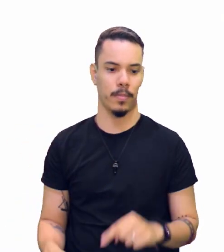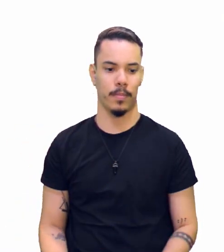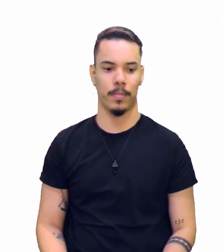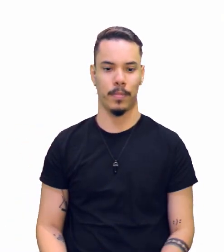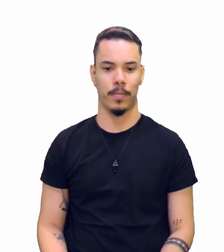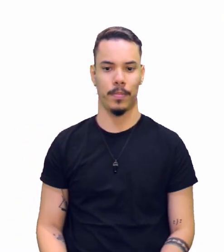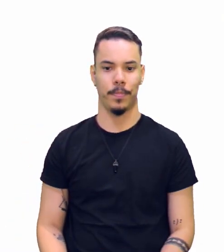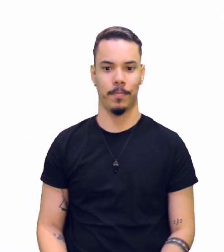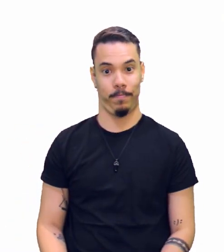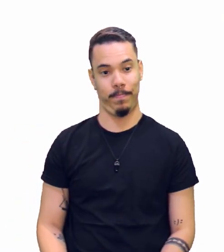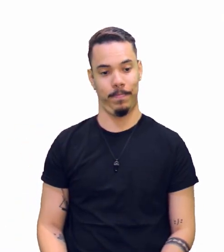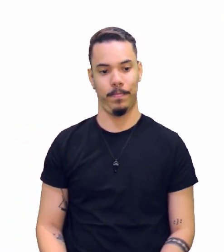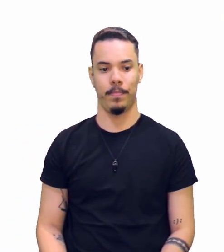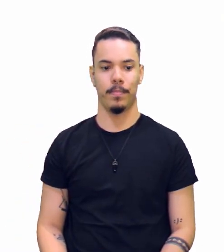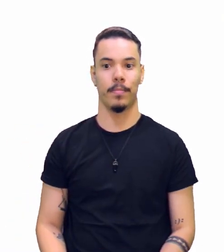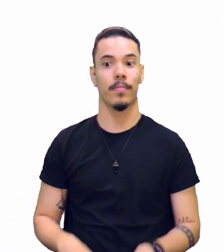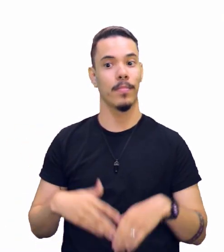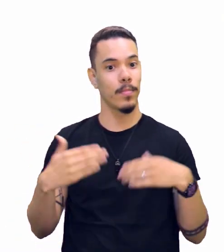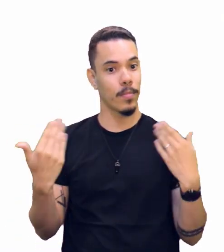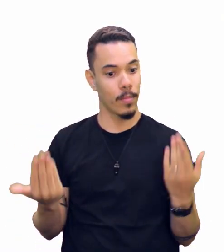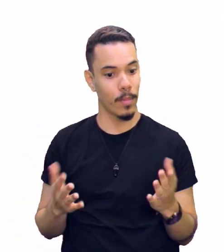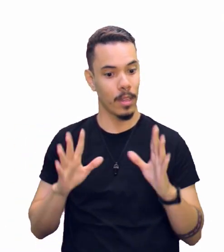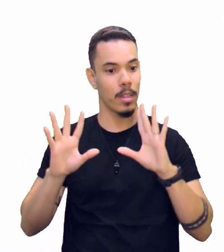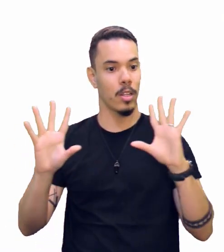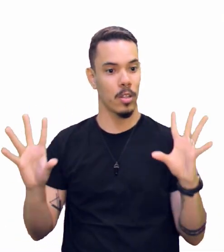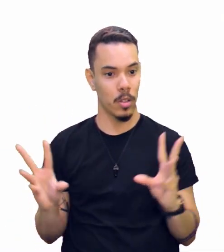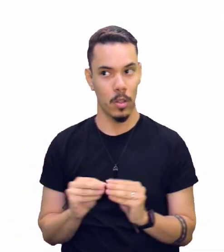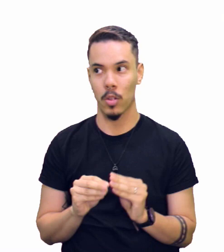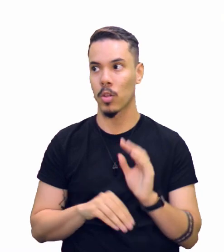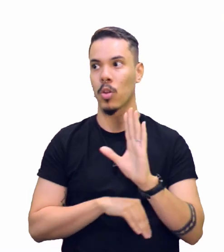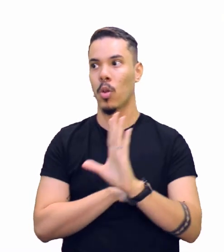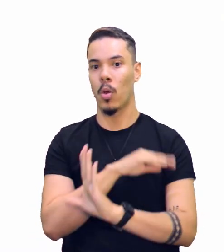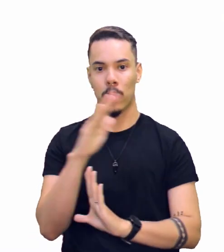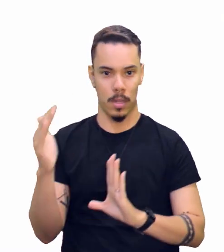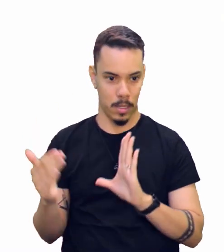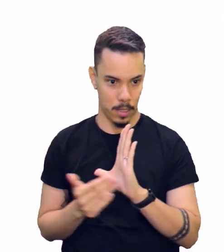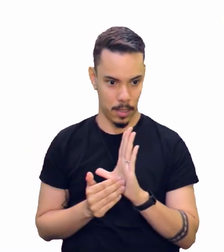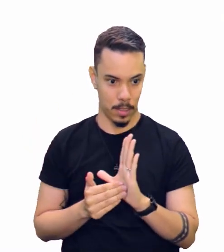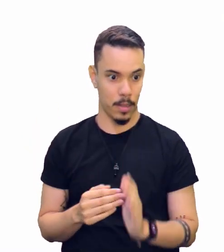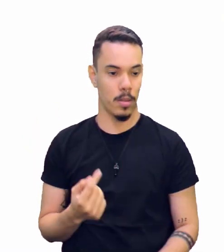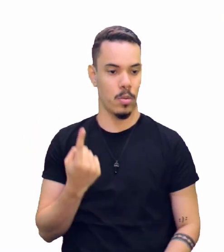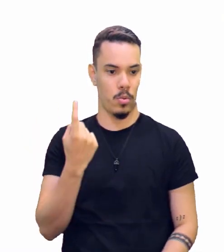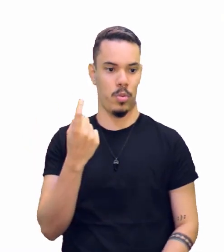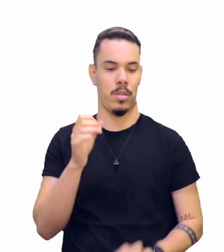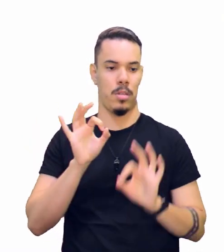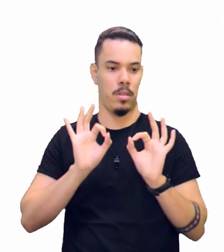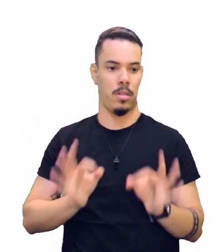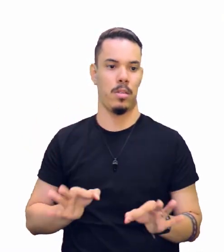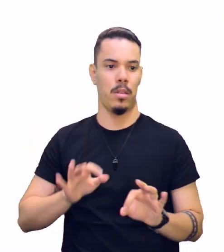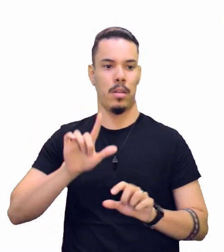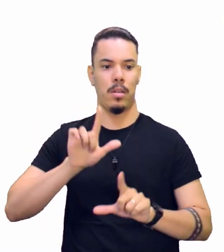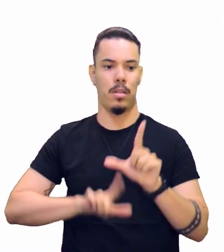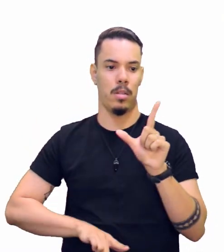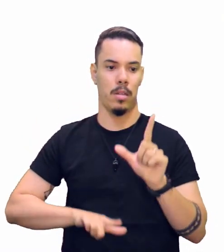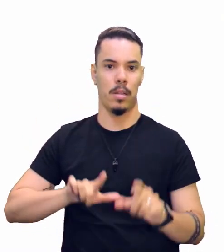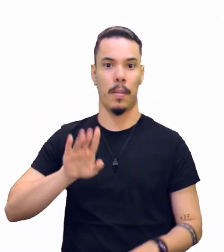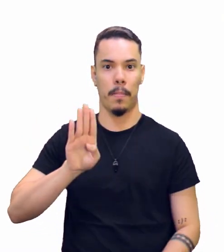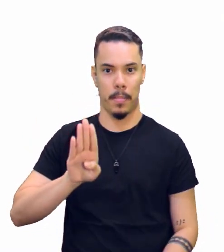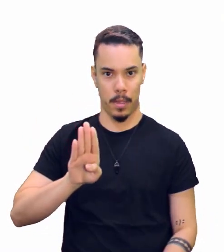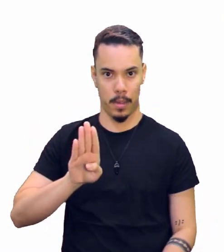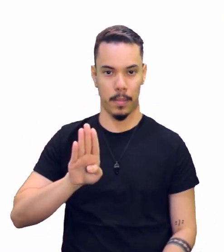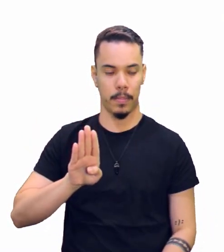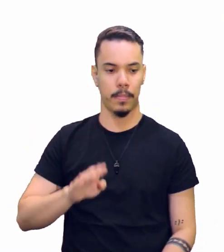don't com we portanto de todas as alternativas aí a única que seria correta é a alternativa de letra